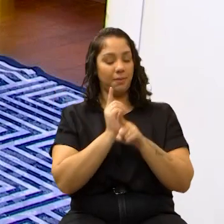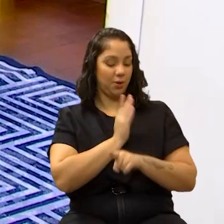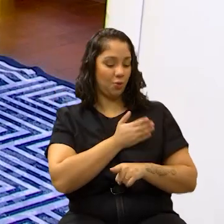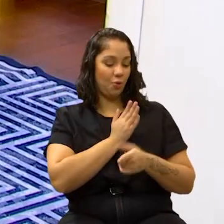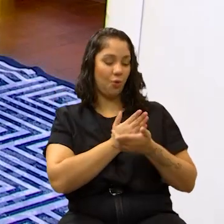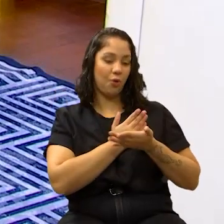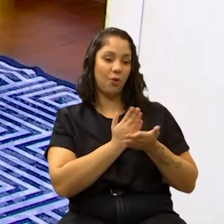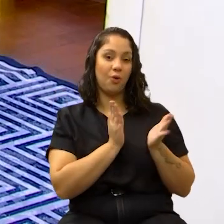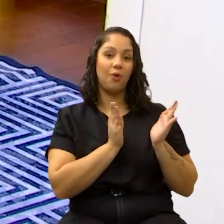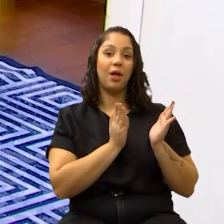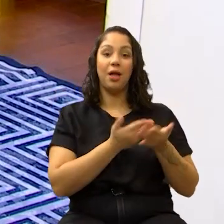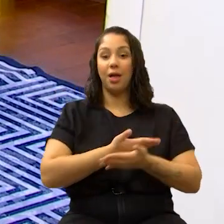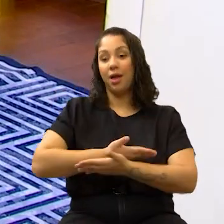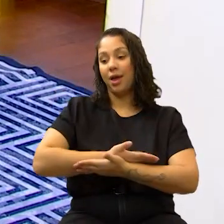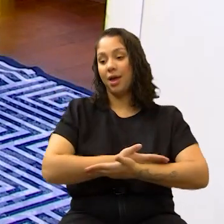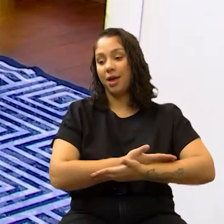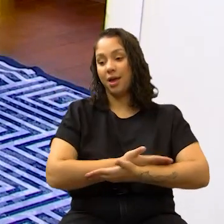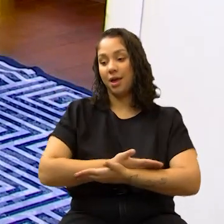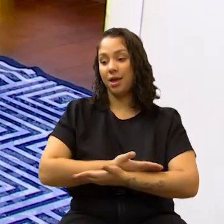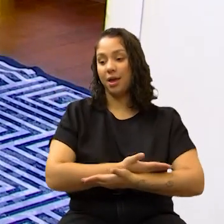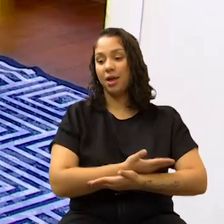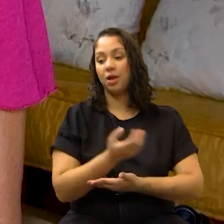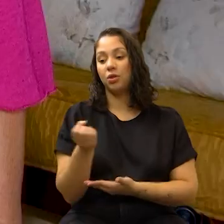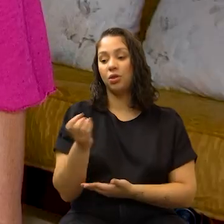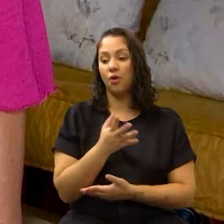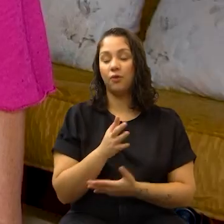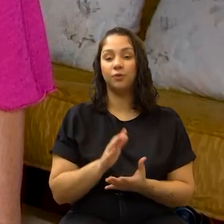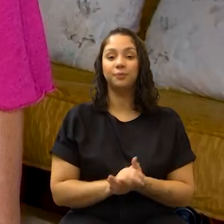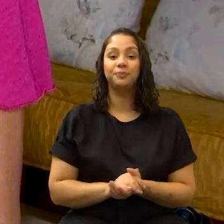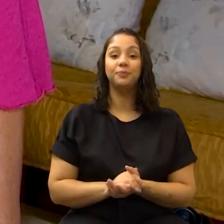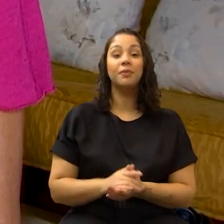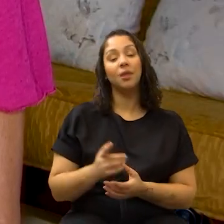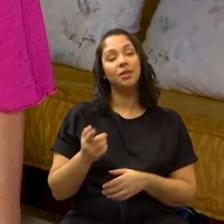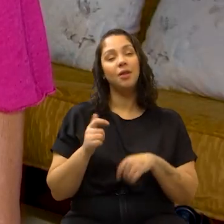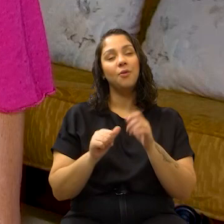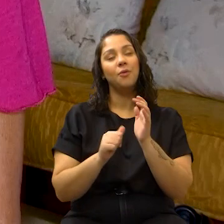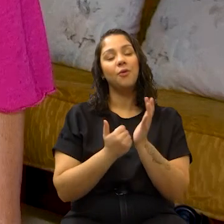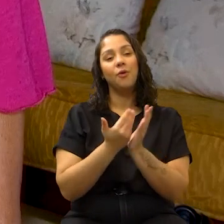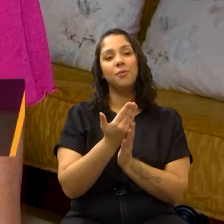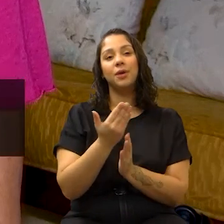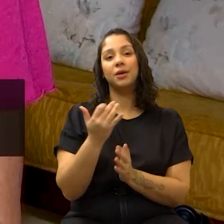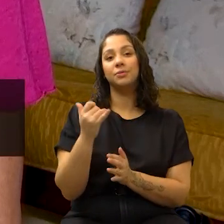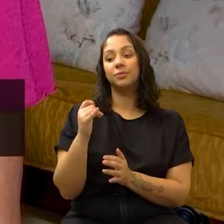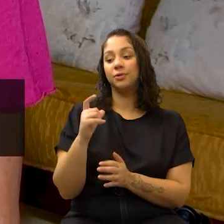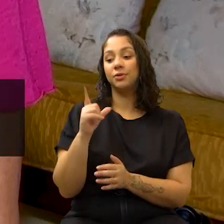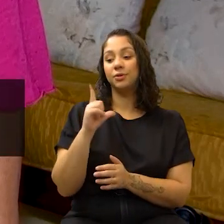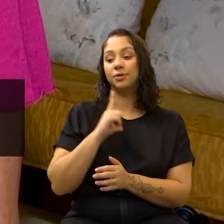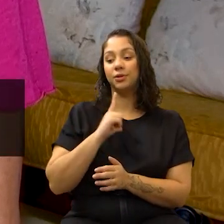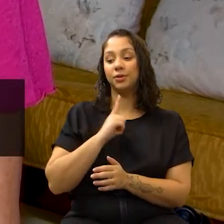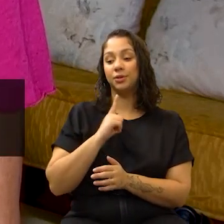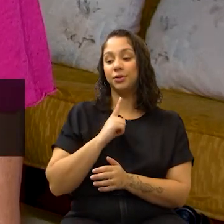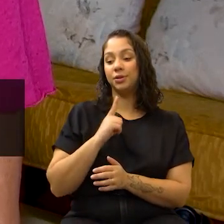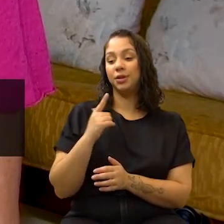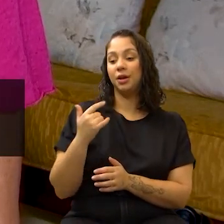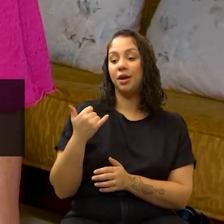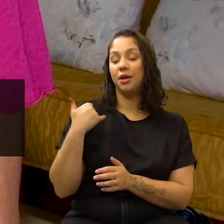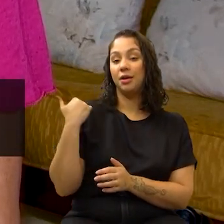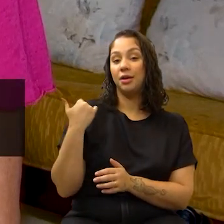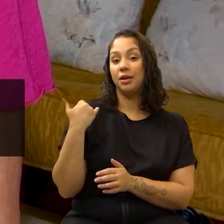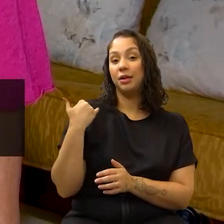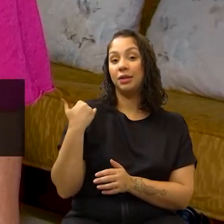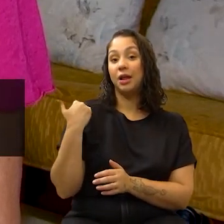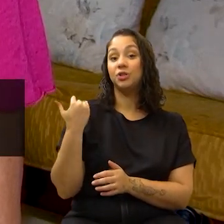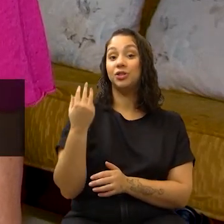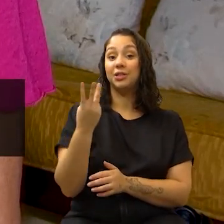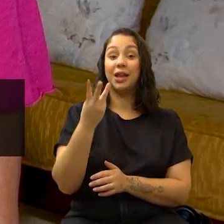casa e do coração para um recém-nascido. A primeira é assim, como eu era bebê, né, novinha, tinha 3 dias de vida,